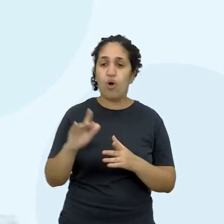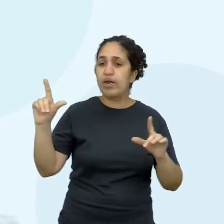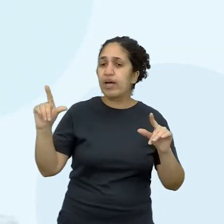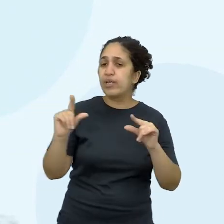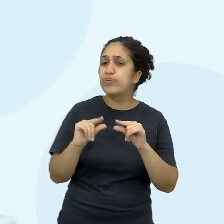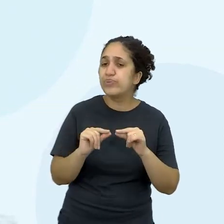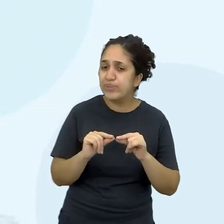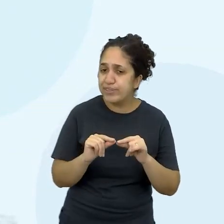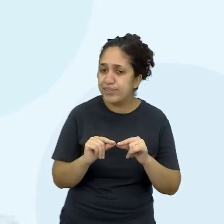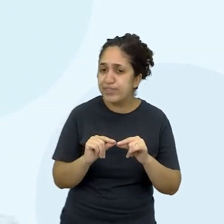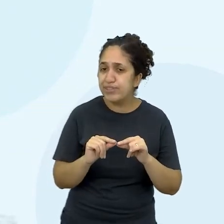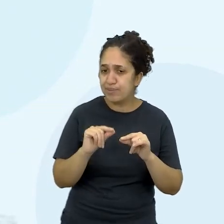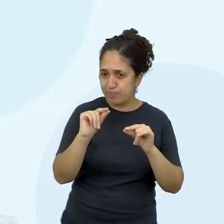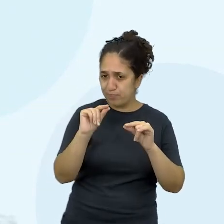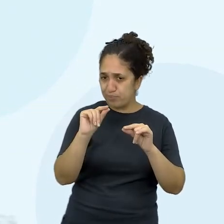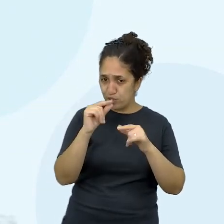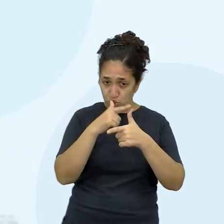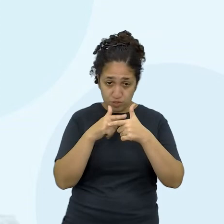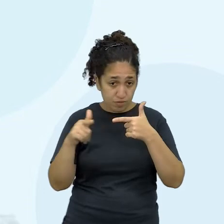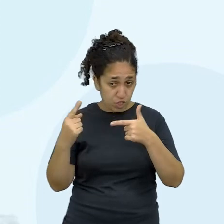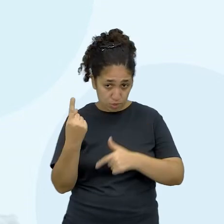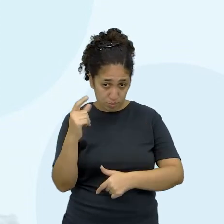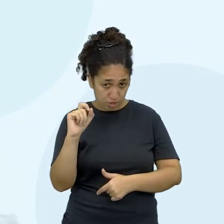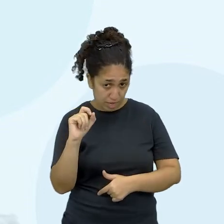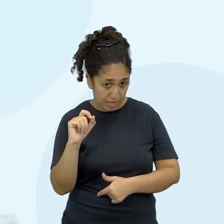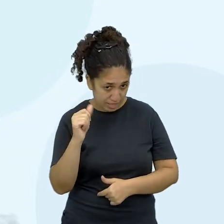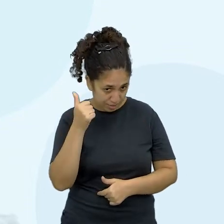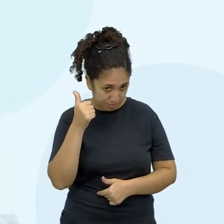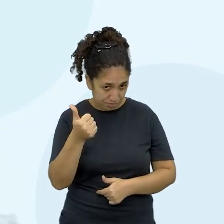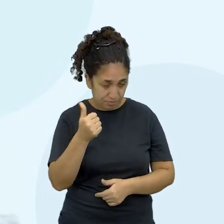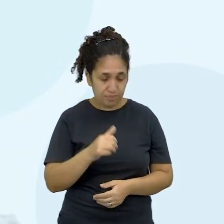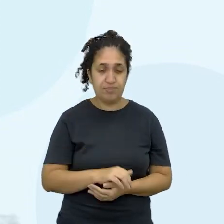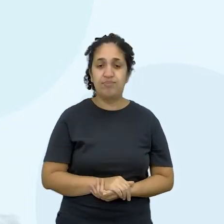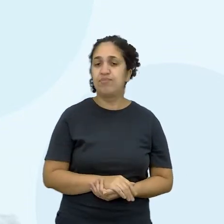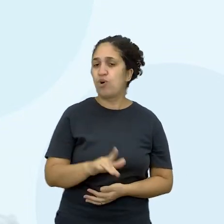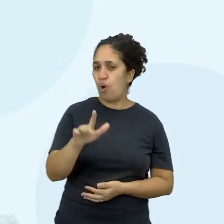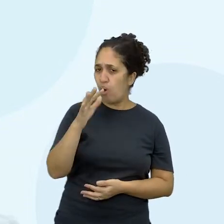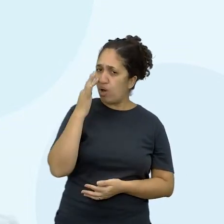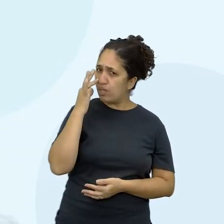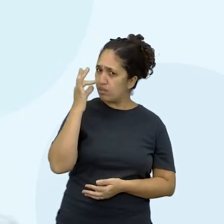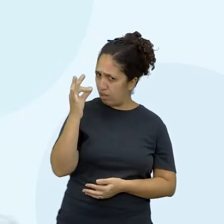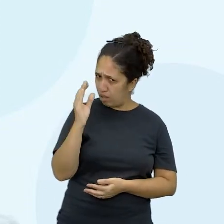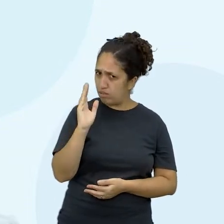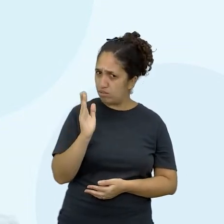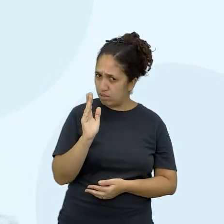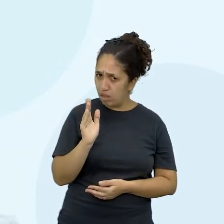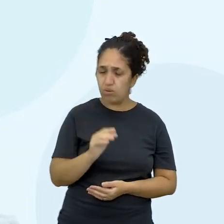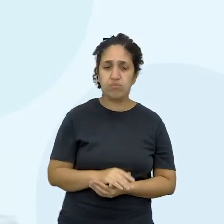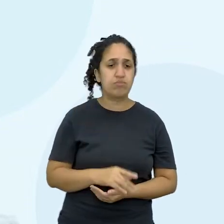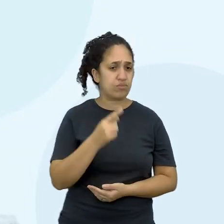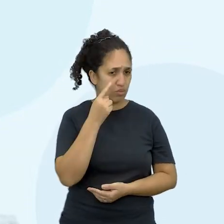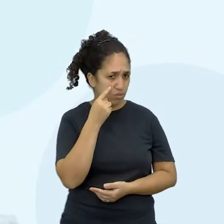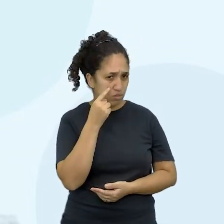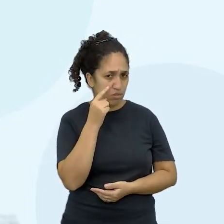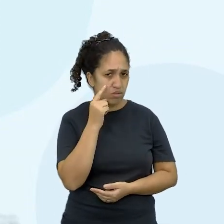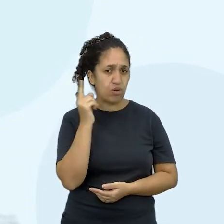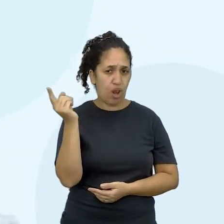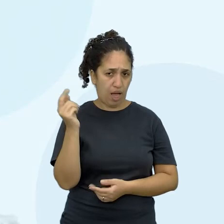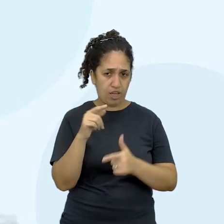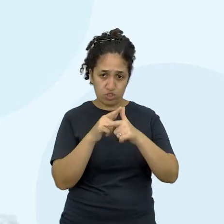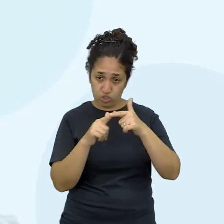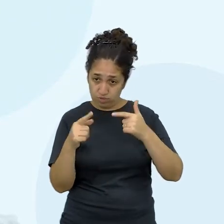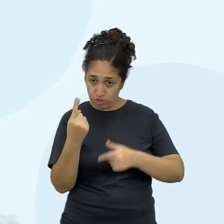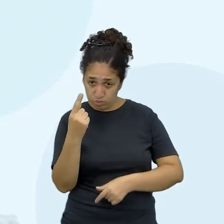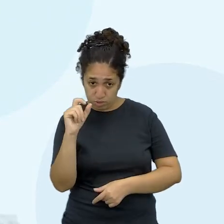gente? Vamos reduzir por 10, tá bom? Vamos reduzir por 10. Presta atenção agora, hein? Ó, vamos reduzir por 10